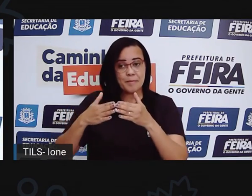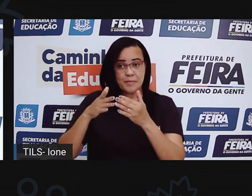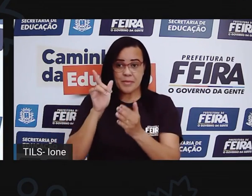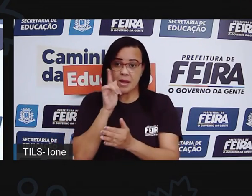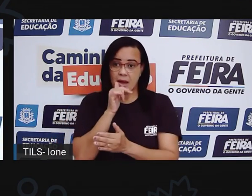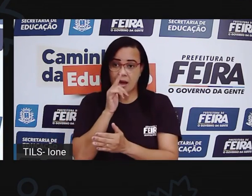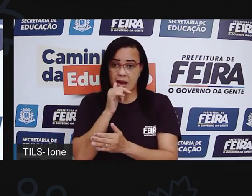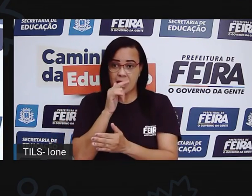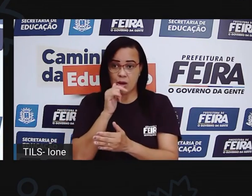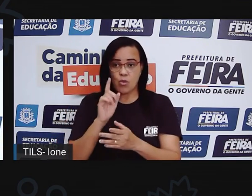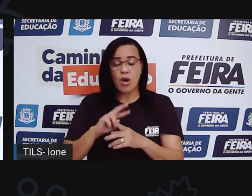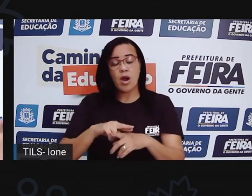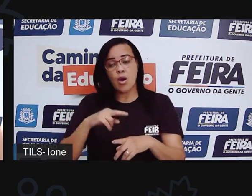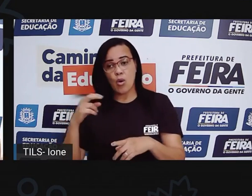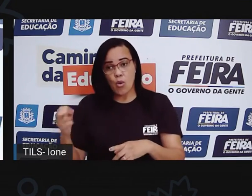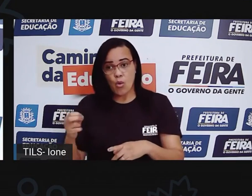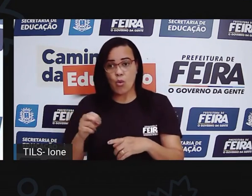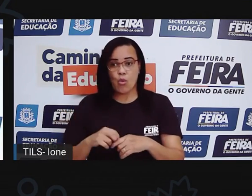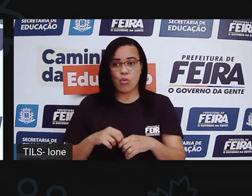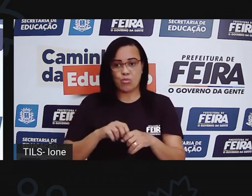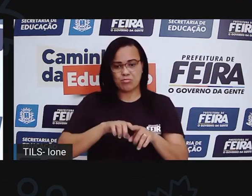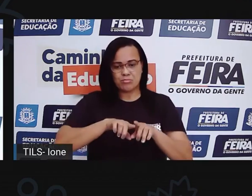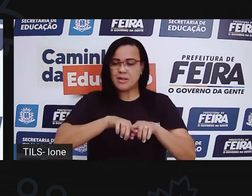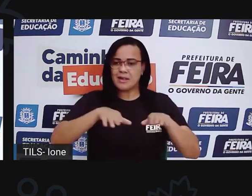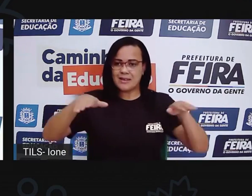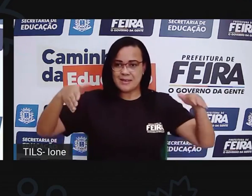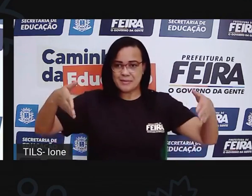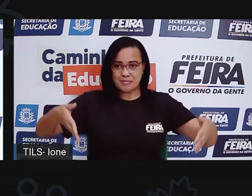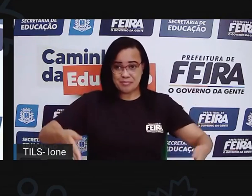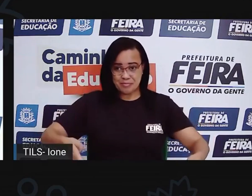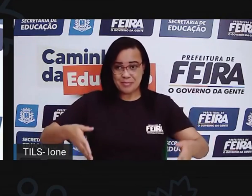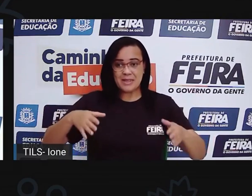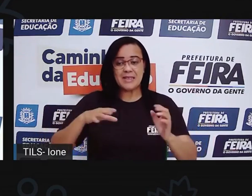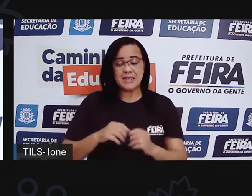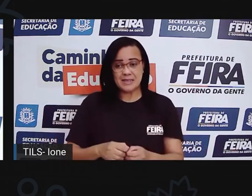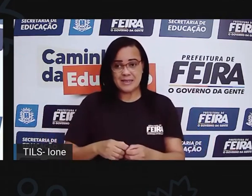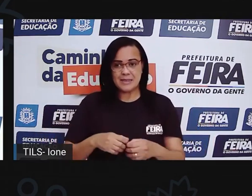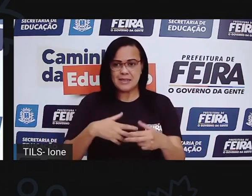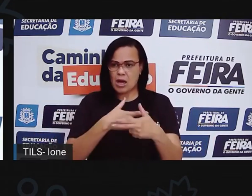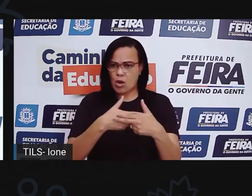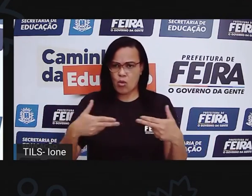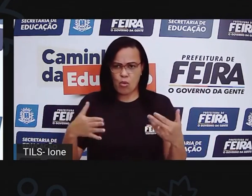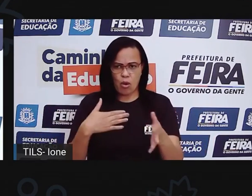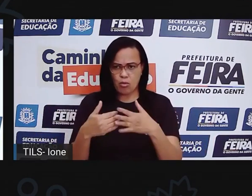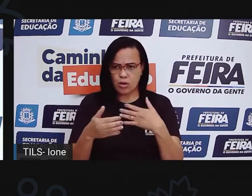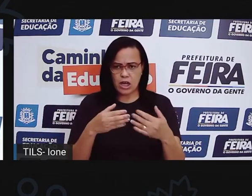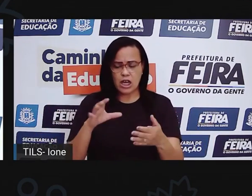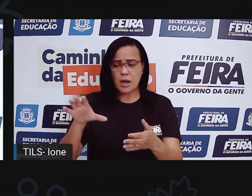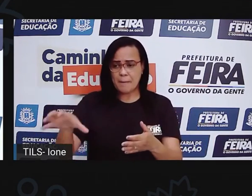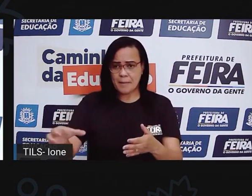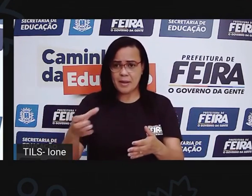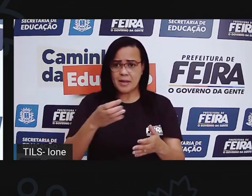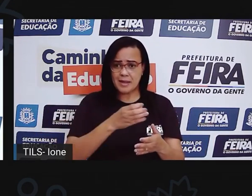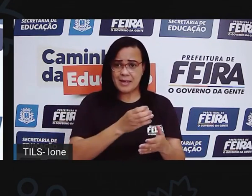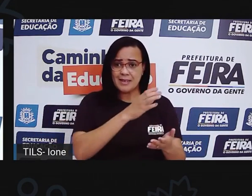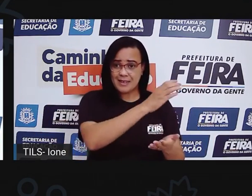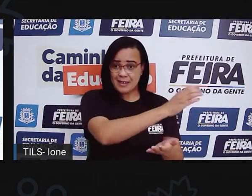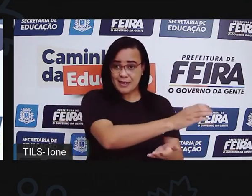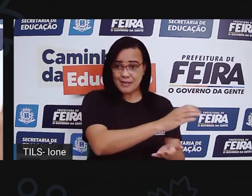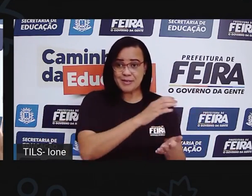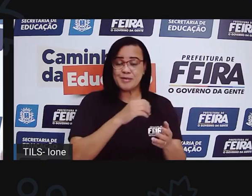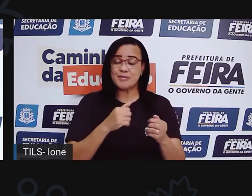objeto da mesa, né? Que tal você, né? Exercitar esse músculo aí do seu corpo, que é a gentileza, né? E